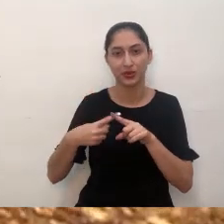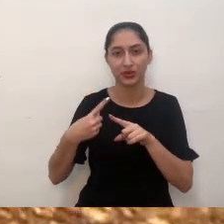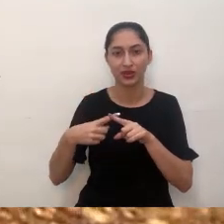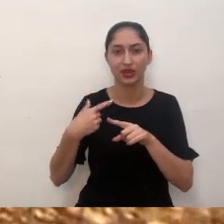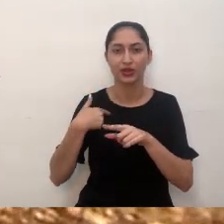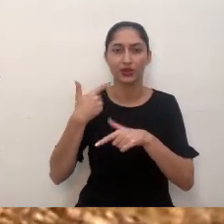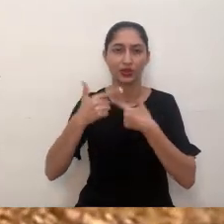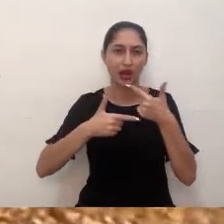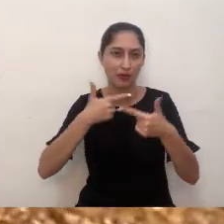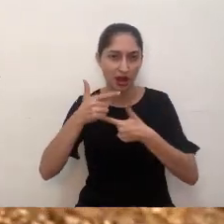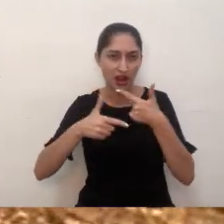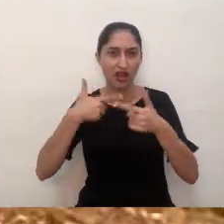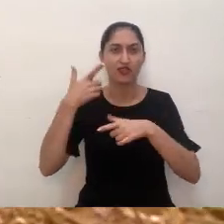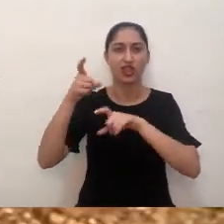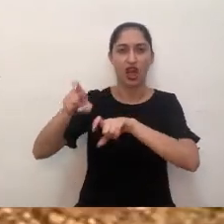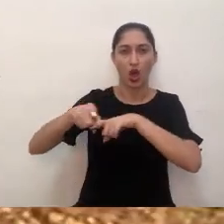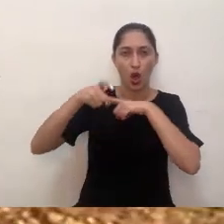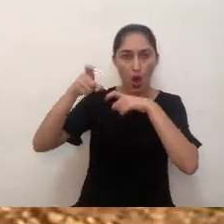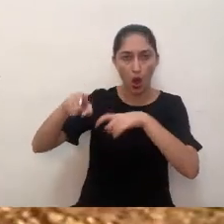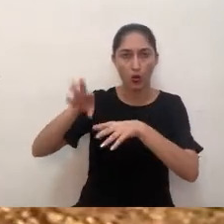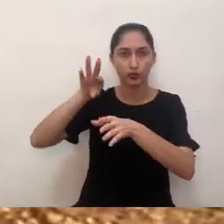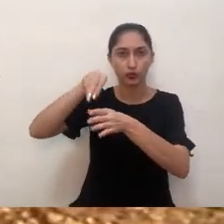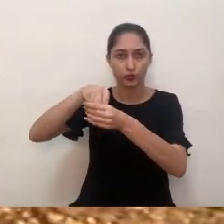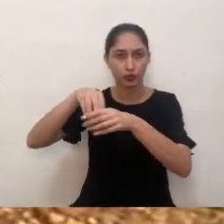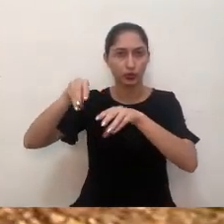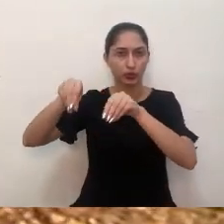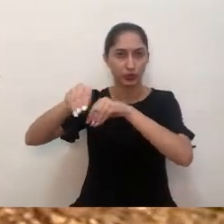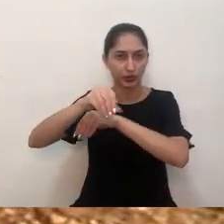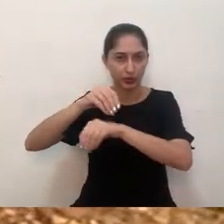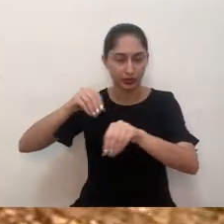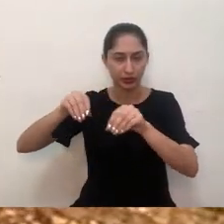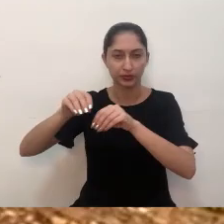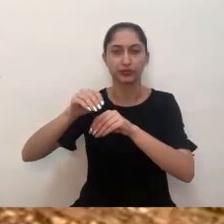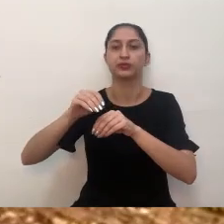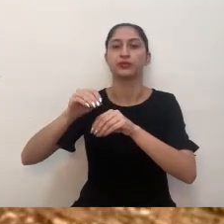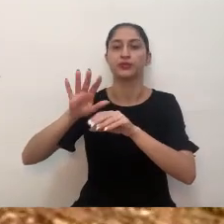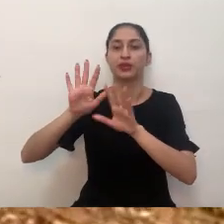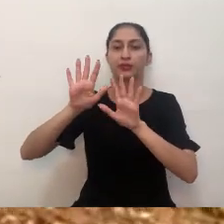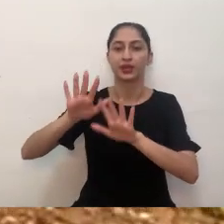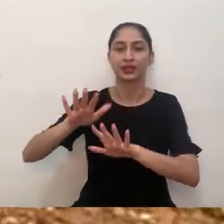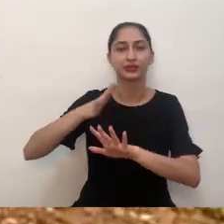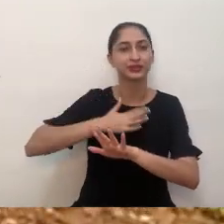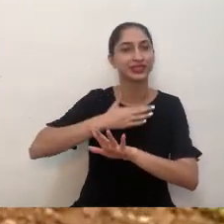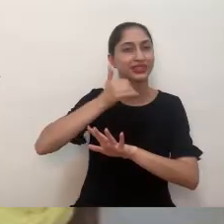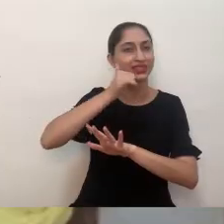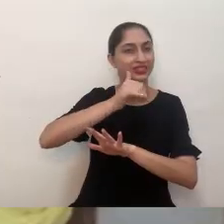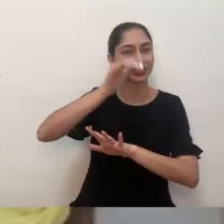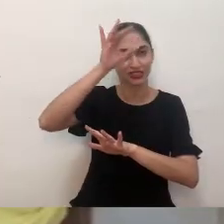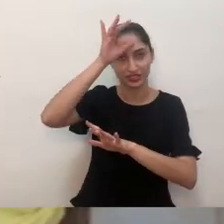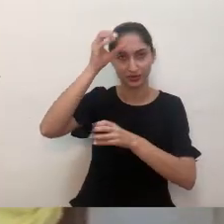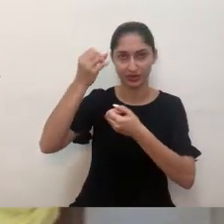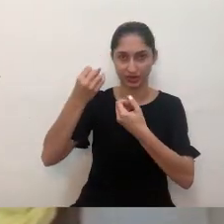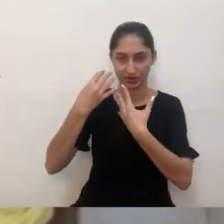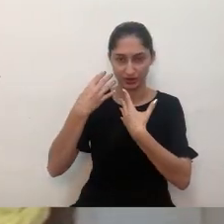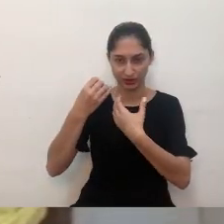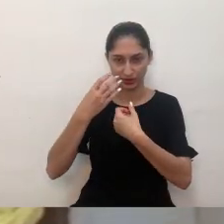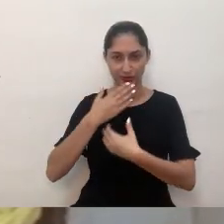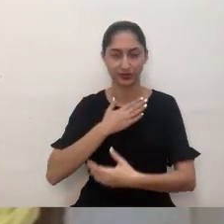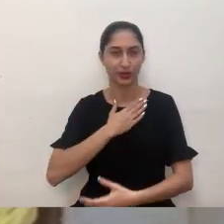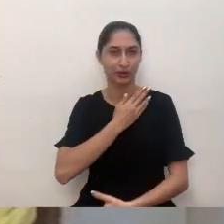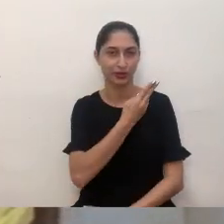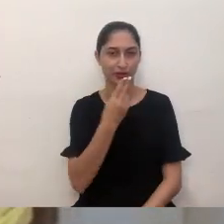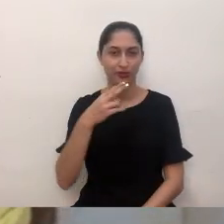a trabalhar no mato, trabalhar na roça, e sei benzer de olhado, porque minha tia me ensinou. Meu nome é